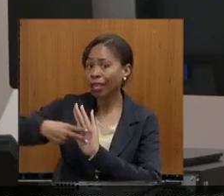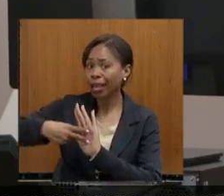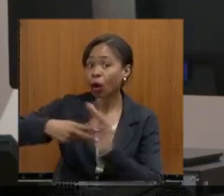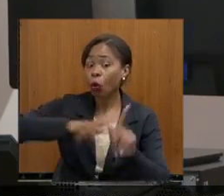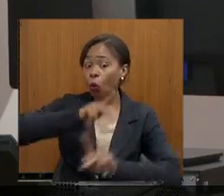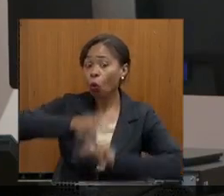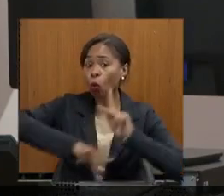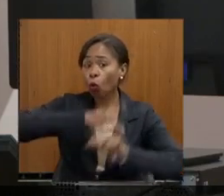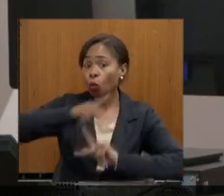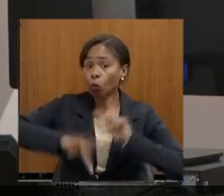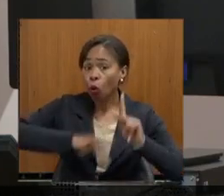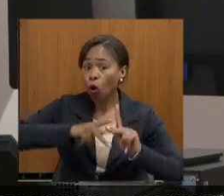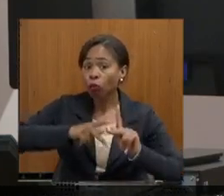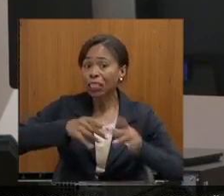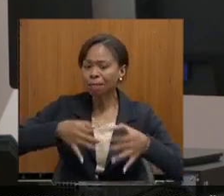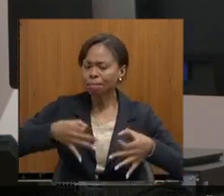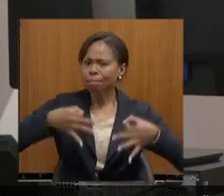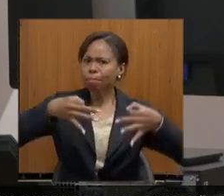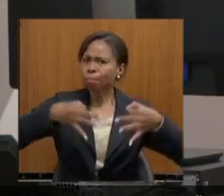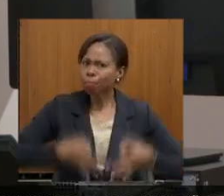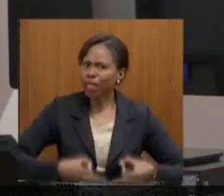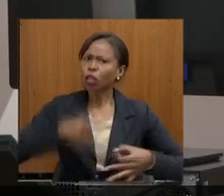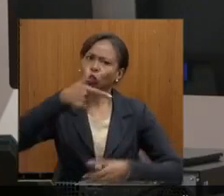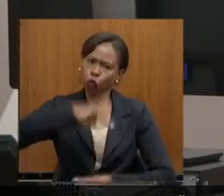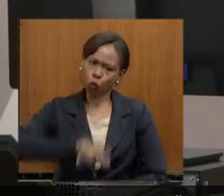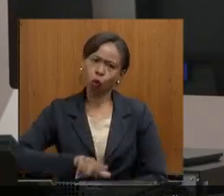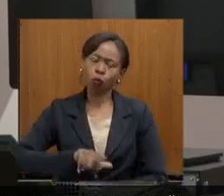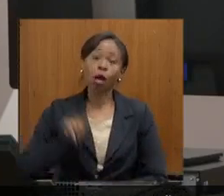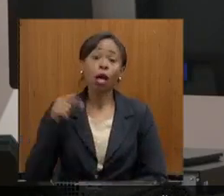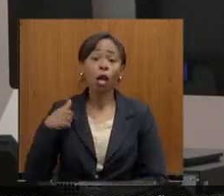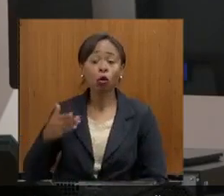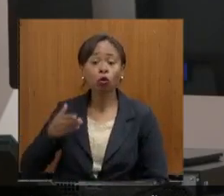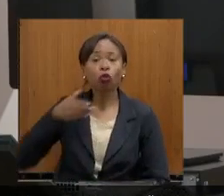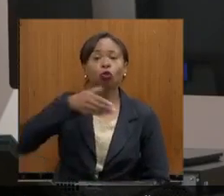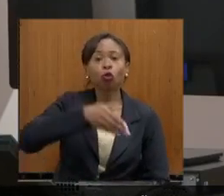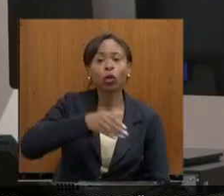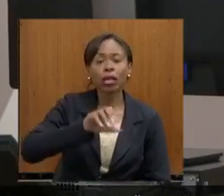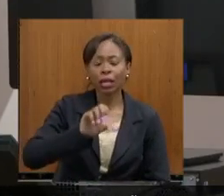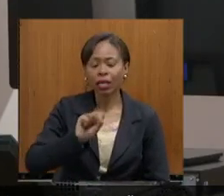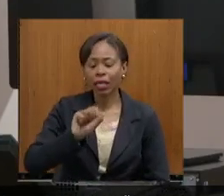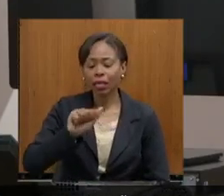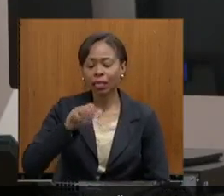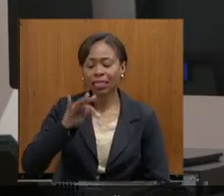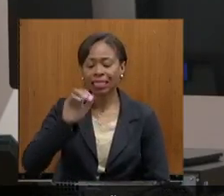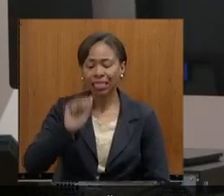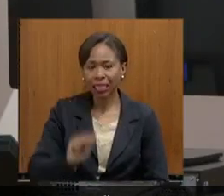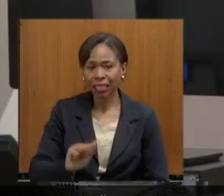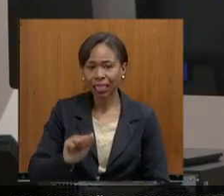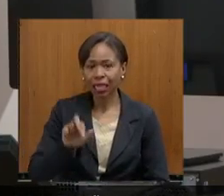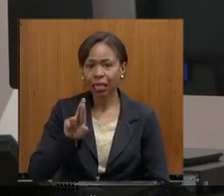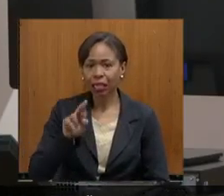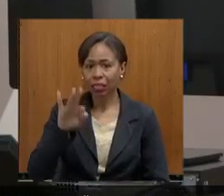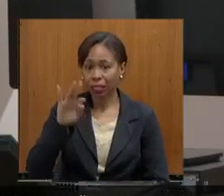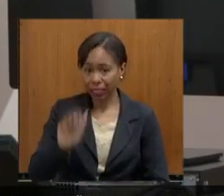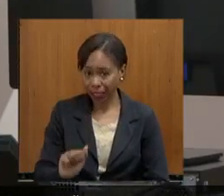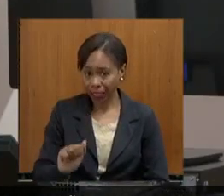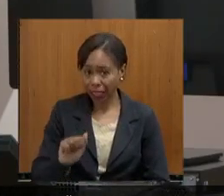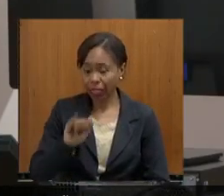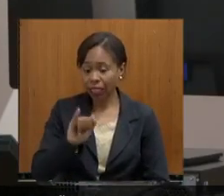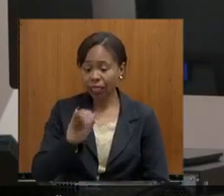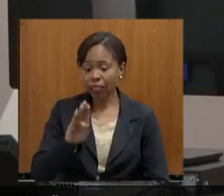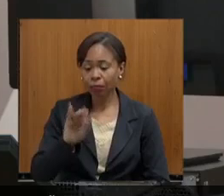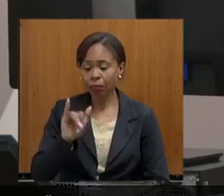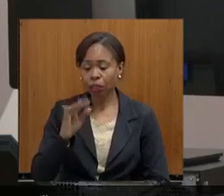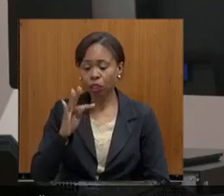eu é fui em Santa Rita do Ibitipoca uma cidade onde o prefeito